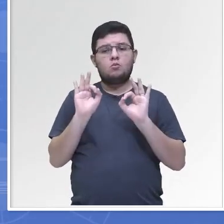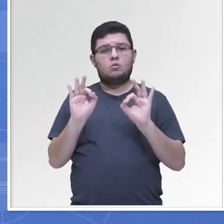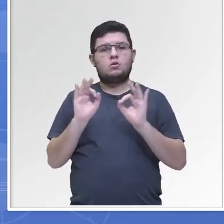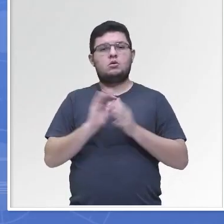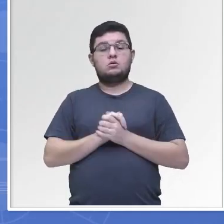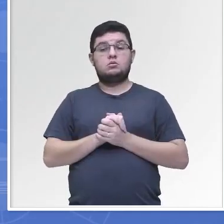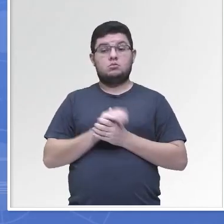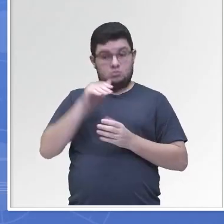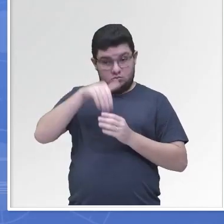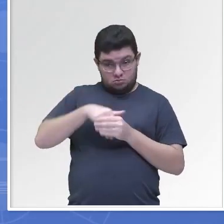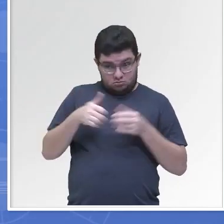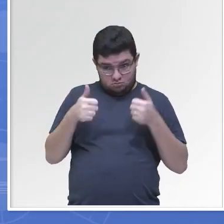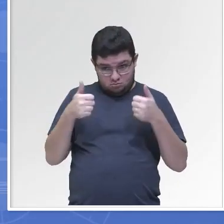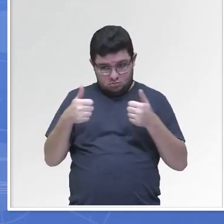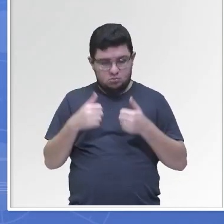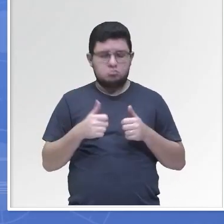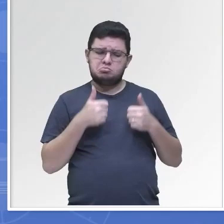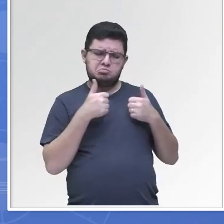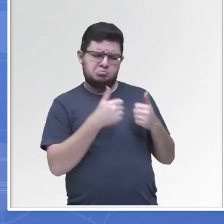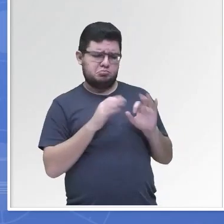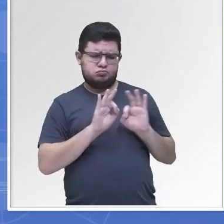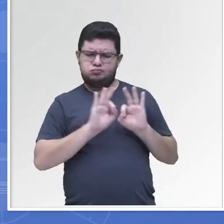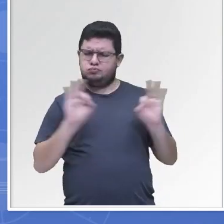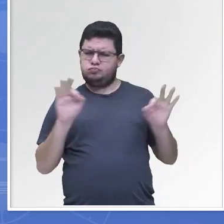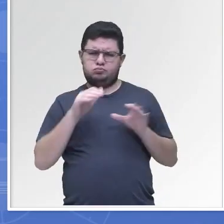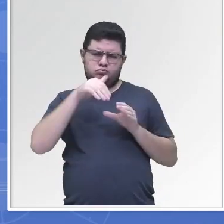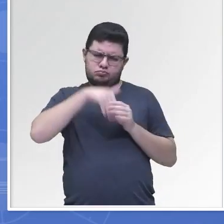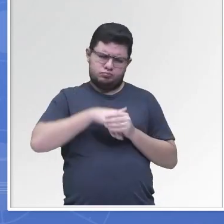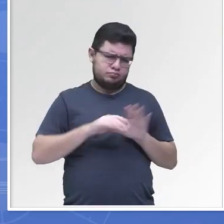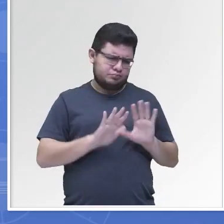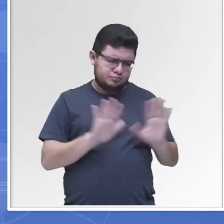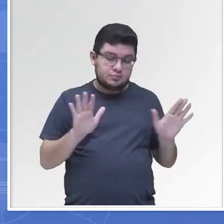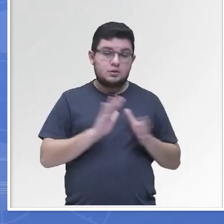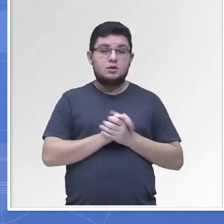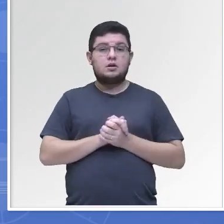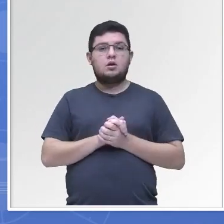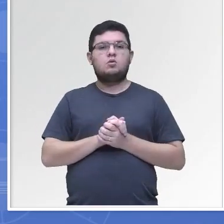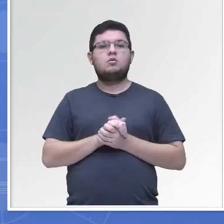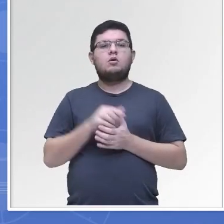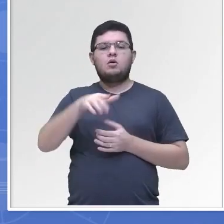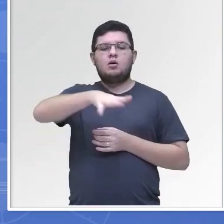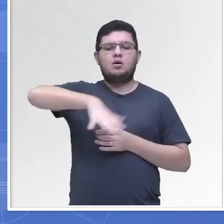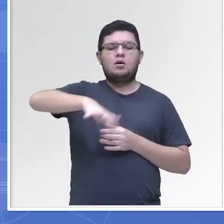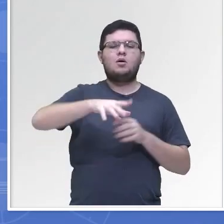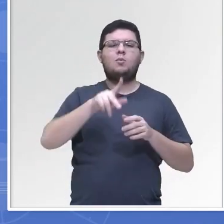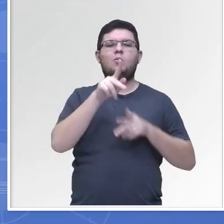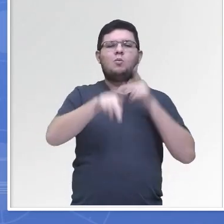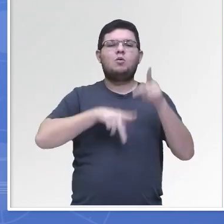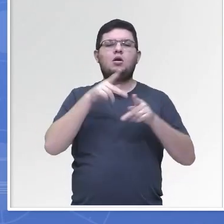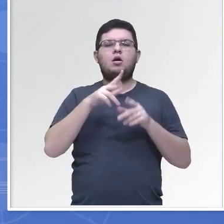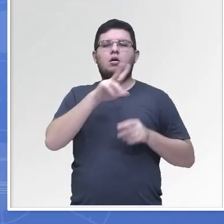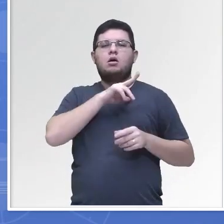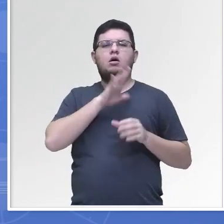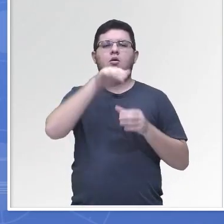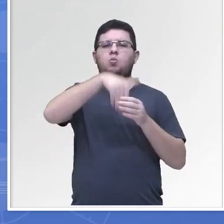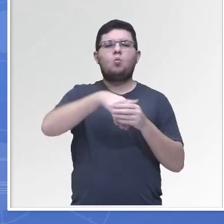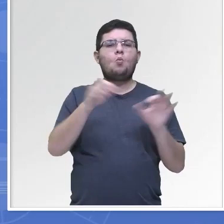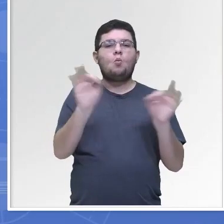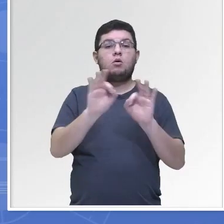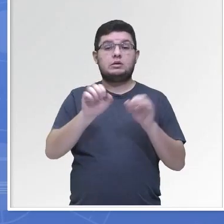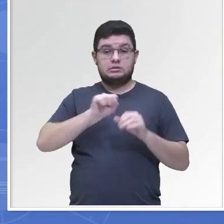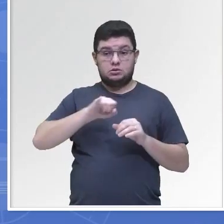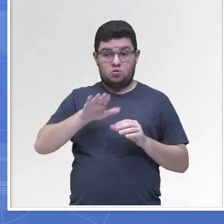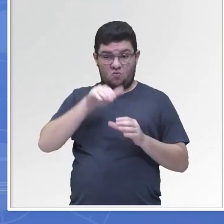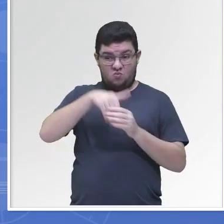estão garantidos. Como o voto era aberto, a população não tinha escolha. Se aquele coronel, que tão bonzinho, tão gentil